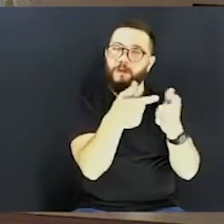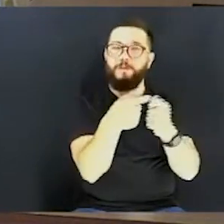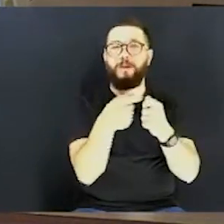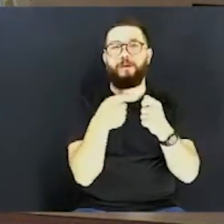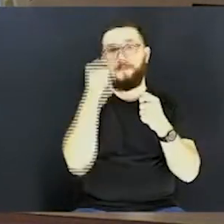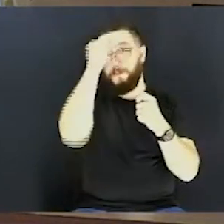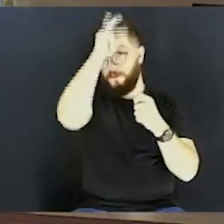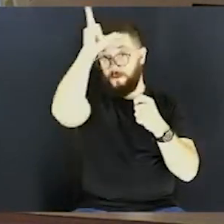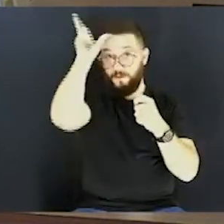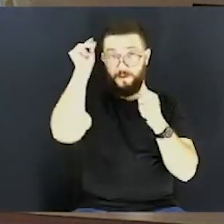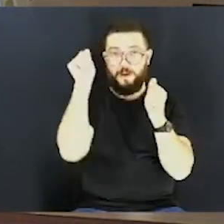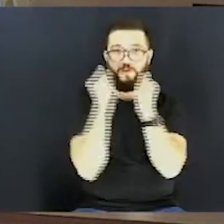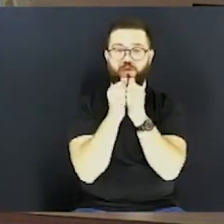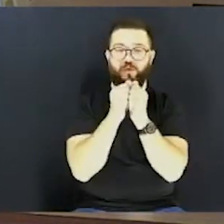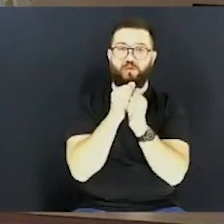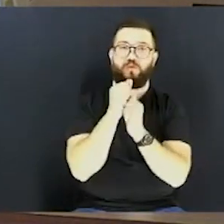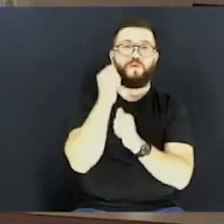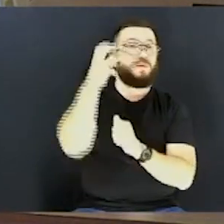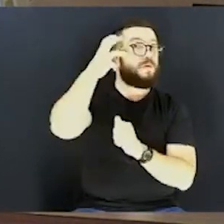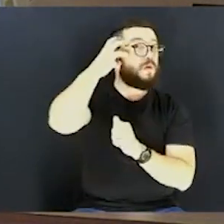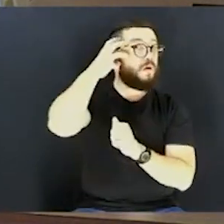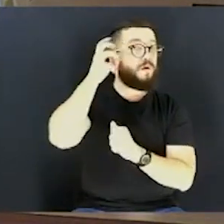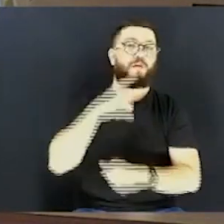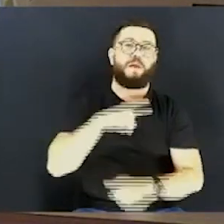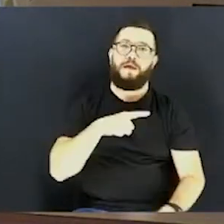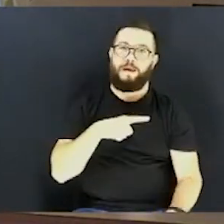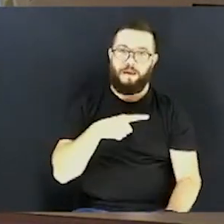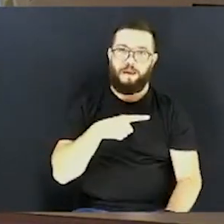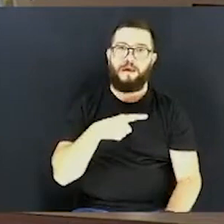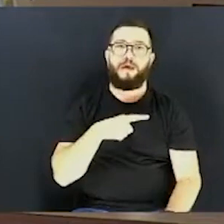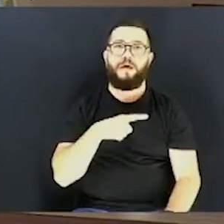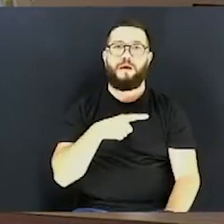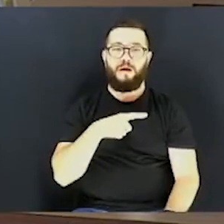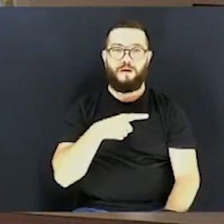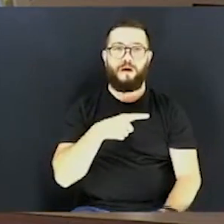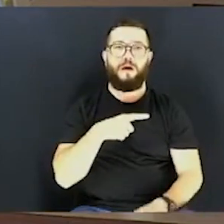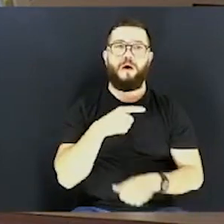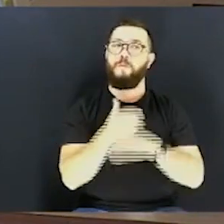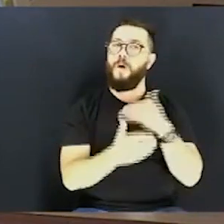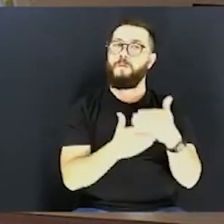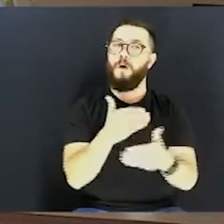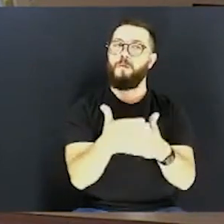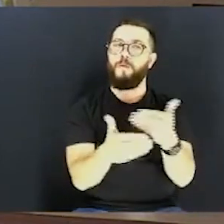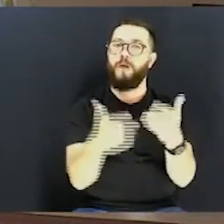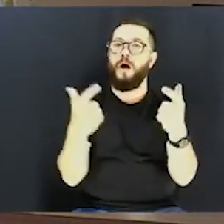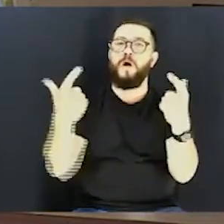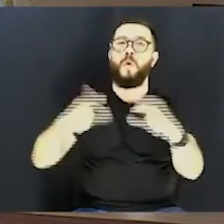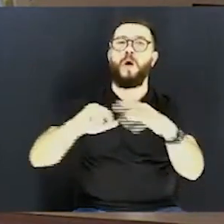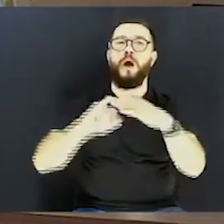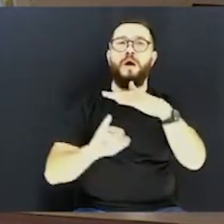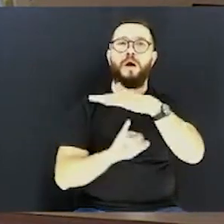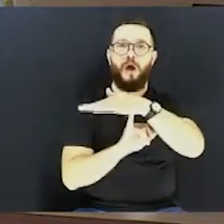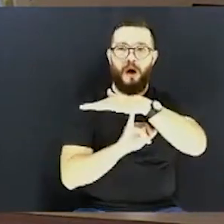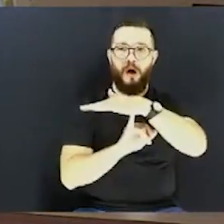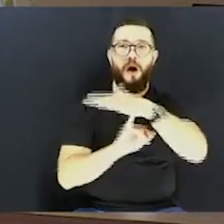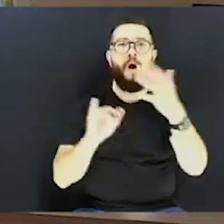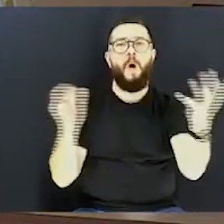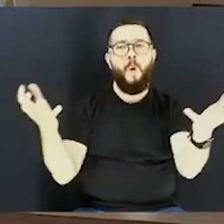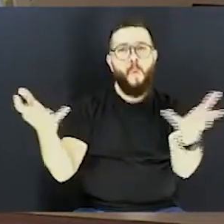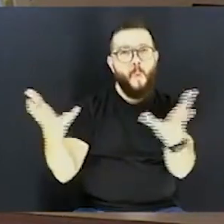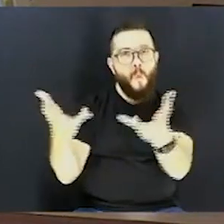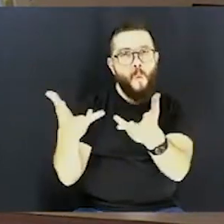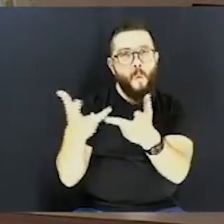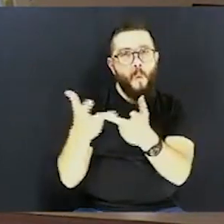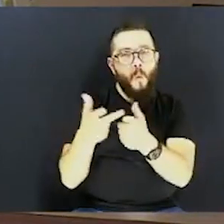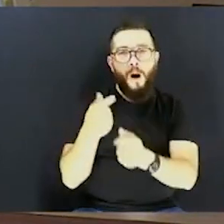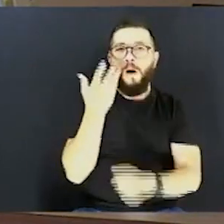Dalto, traz nesse plano um item relacionado às instituições de acolhimento, que são aquelas instituições que recebem crianças e